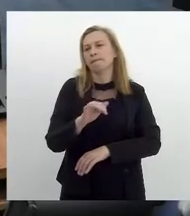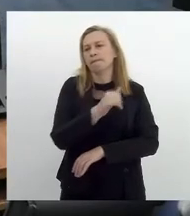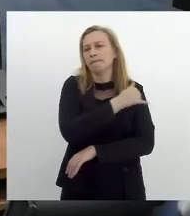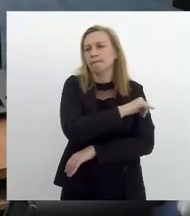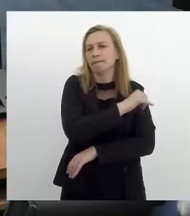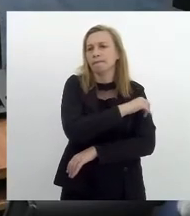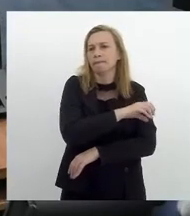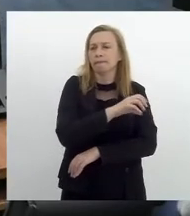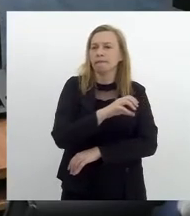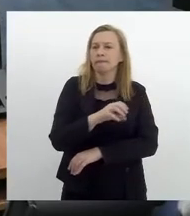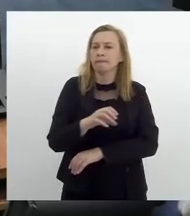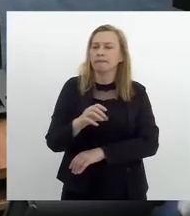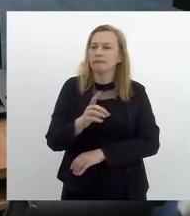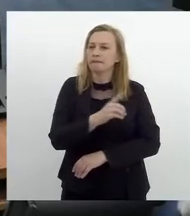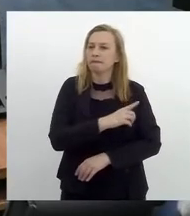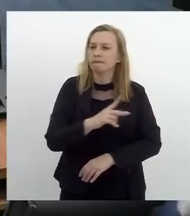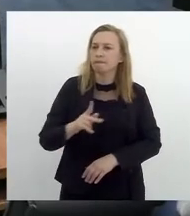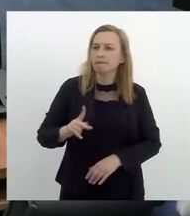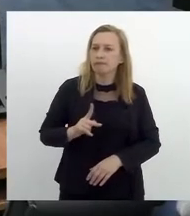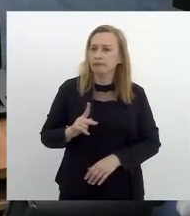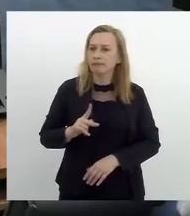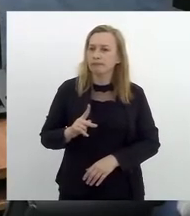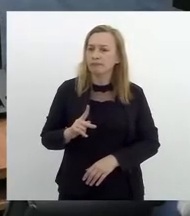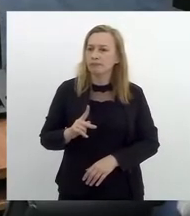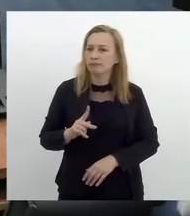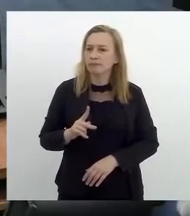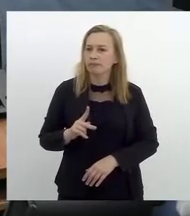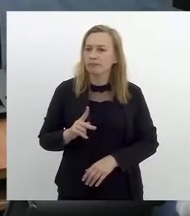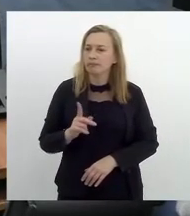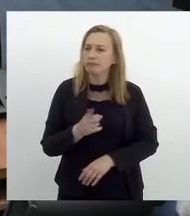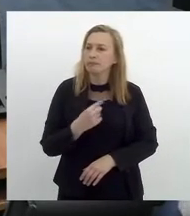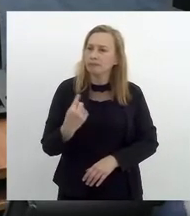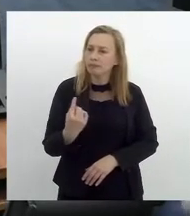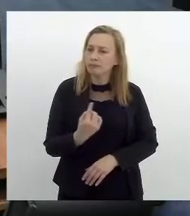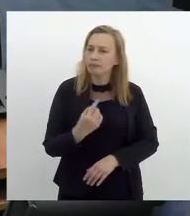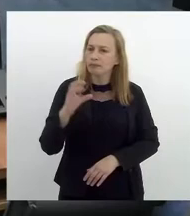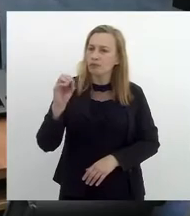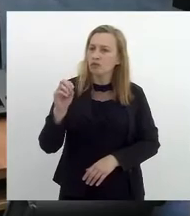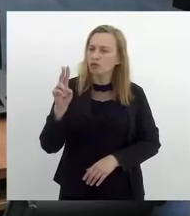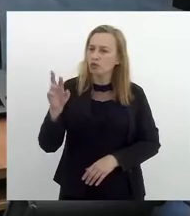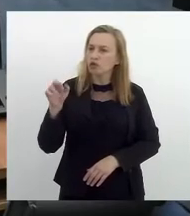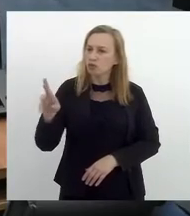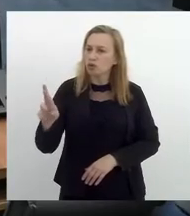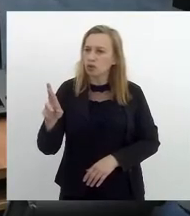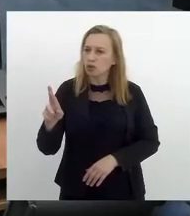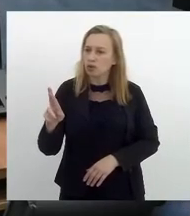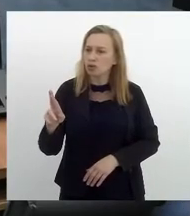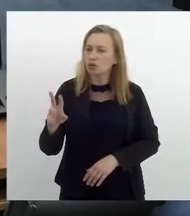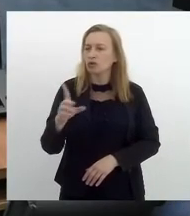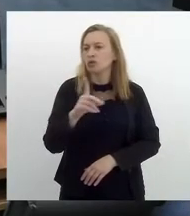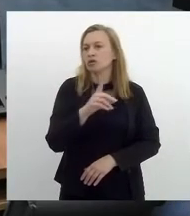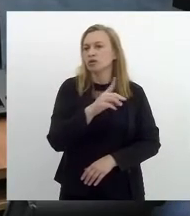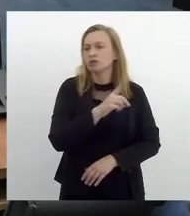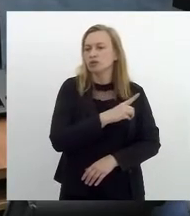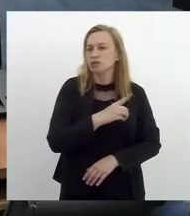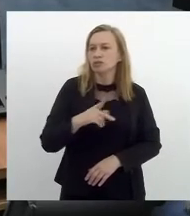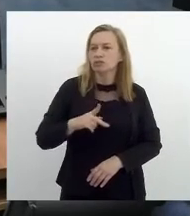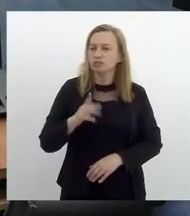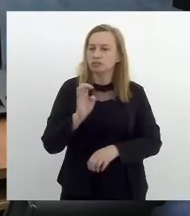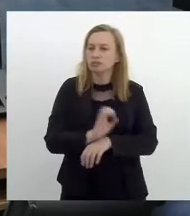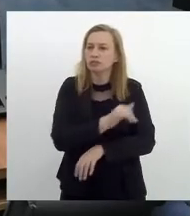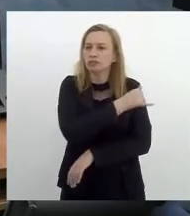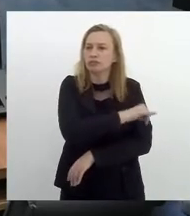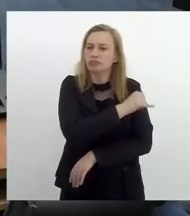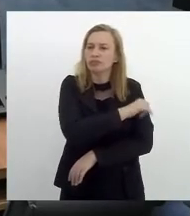da Defensoria Pública, ciceroneados pelo nosso ouvidor externo da Defensoria Pública do Estado do Rio de Janeiro,